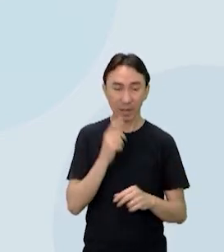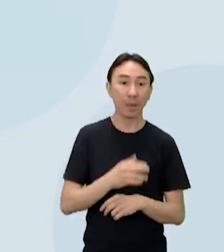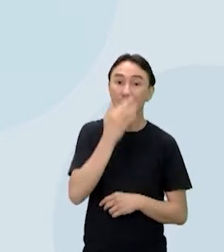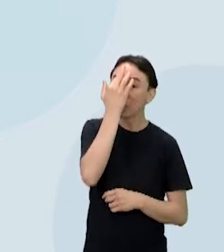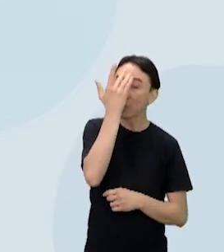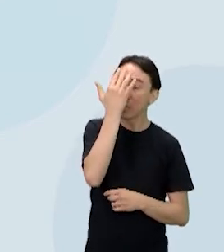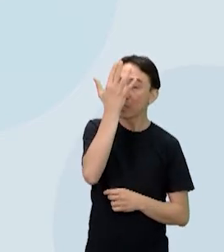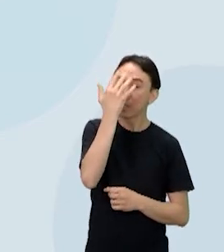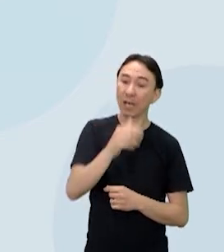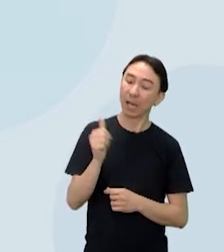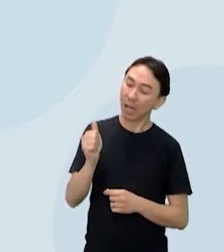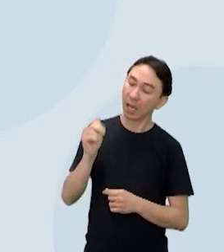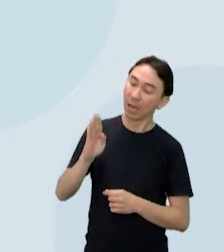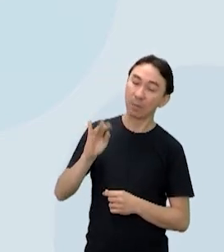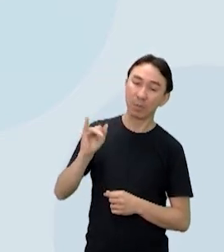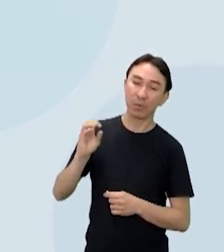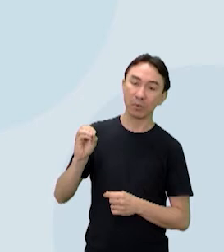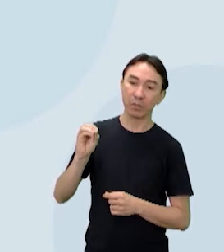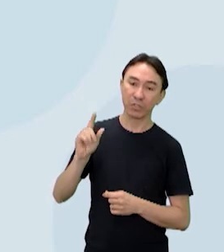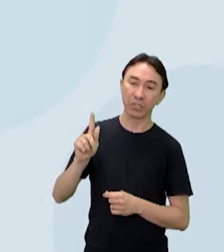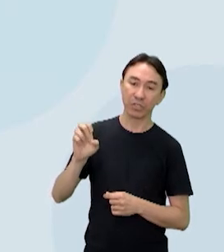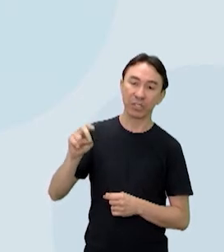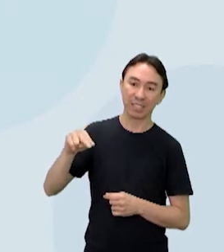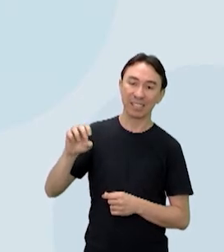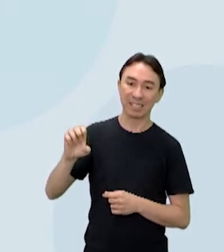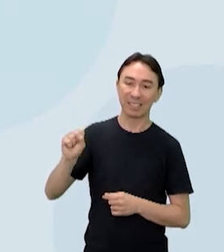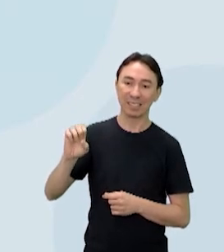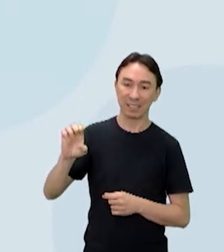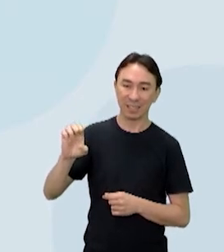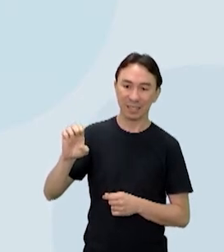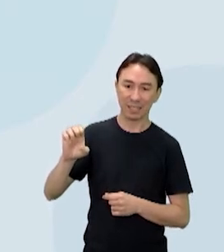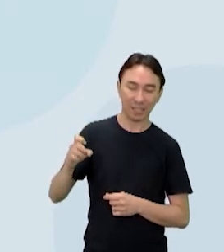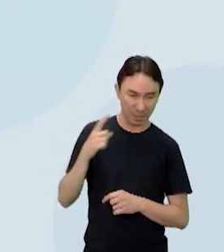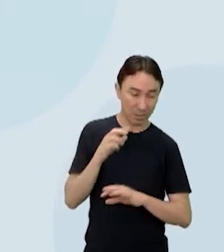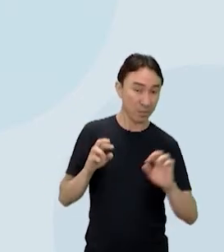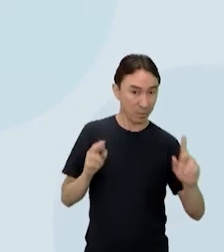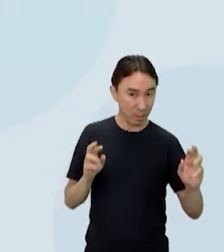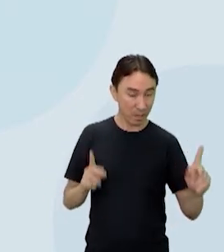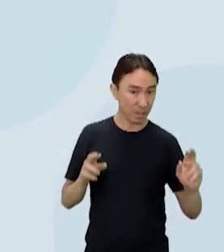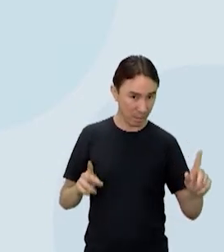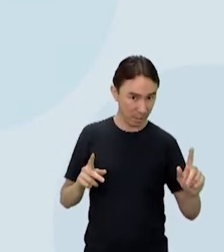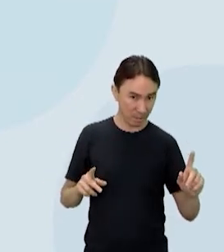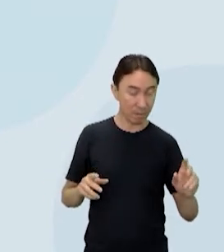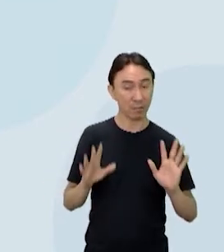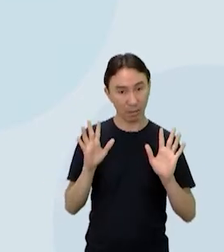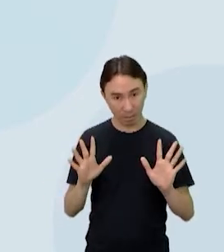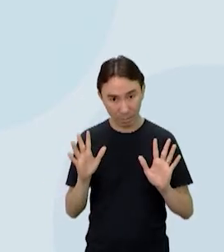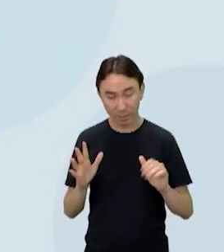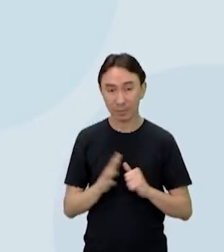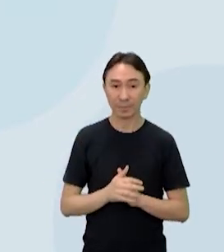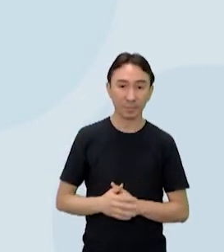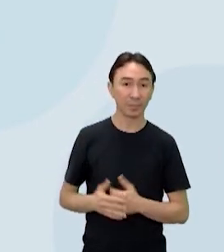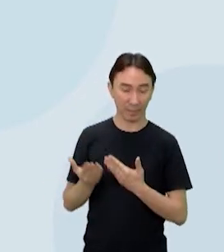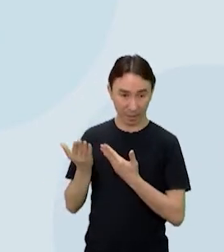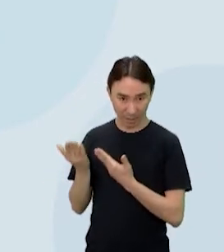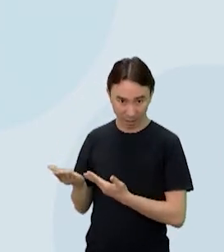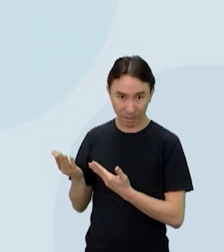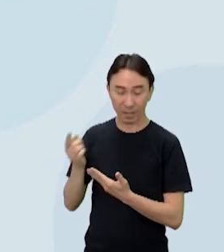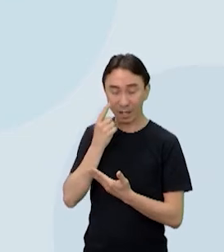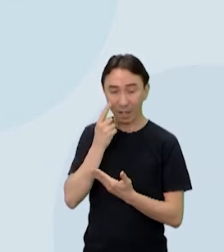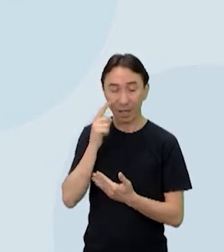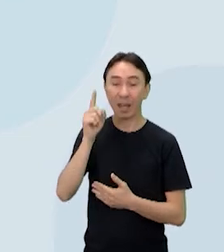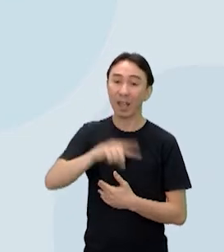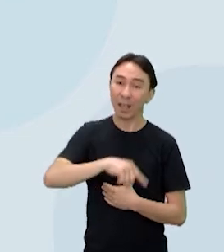da abiogênese dizia que então existiria vida a partir de uma matéria inanimada. No caso aqui,